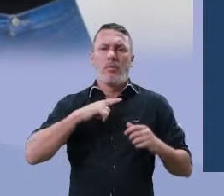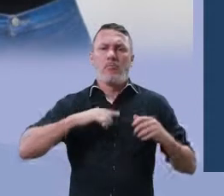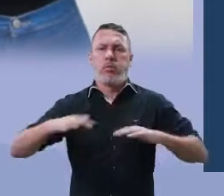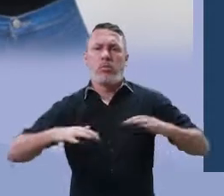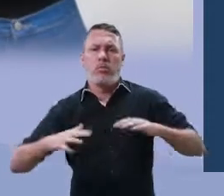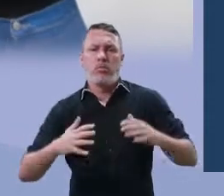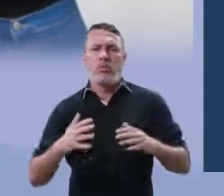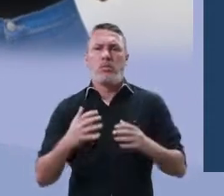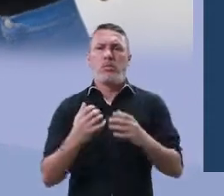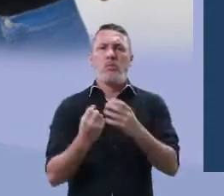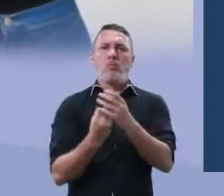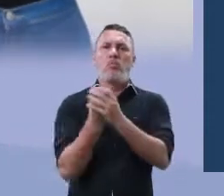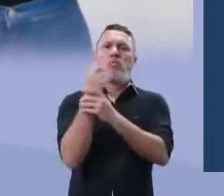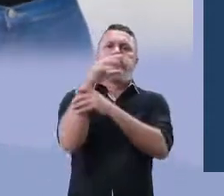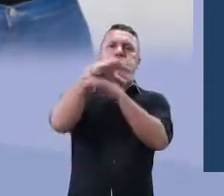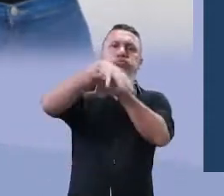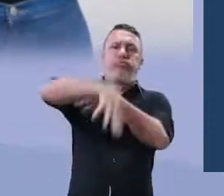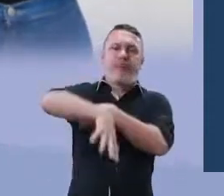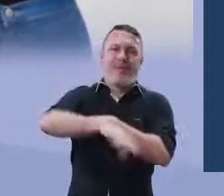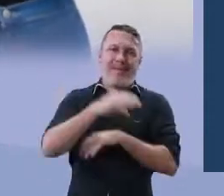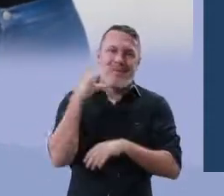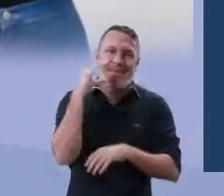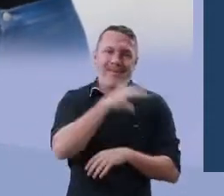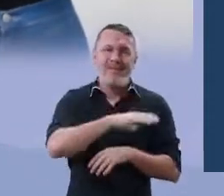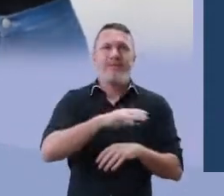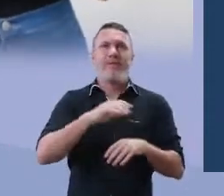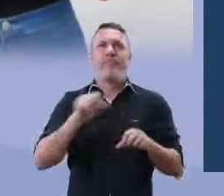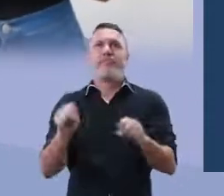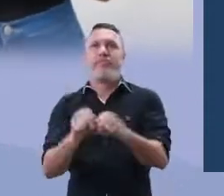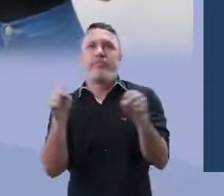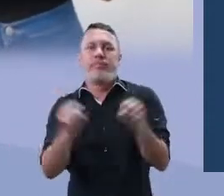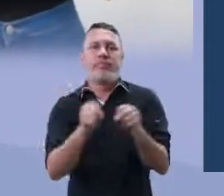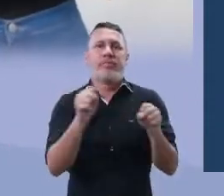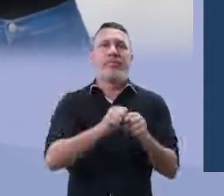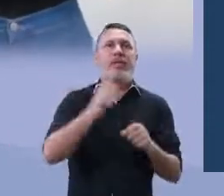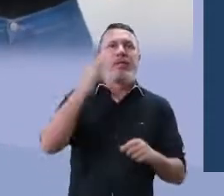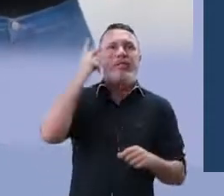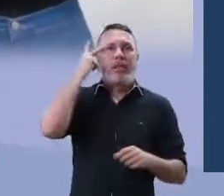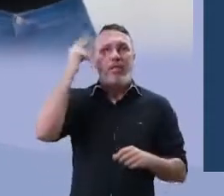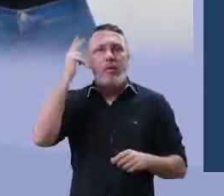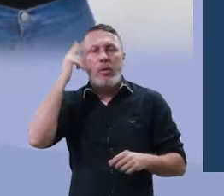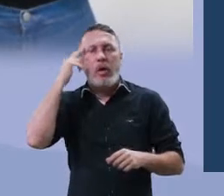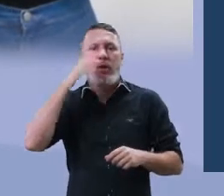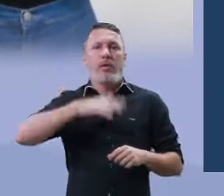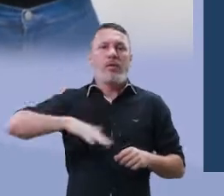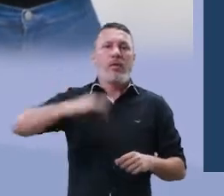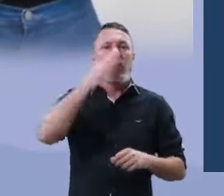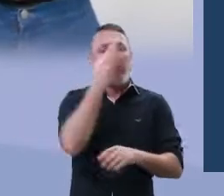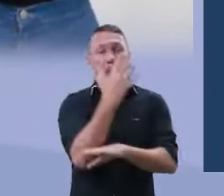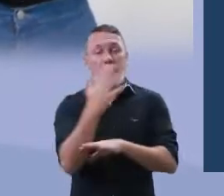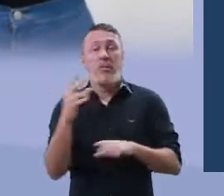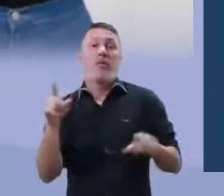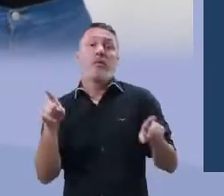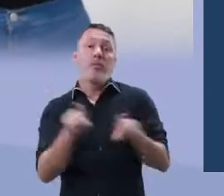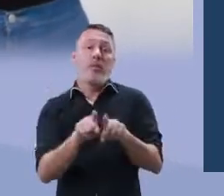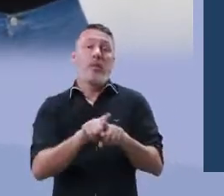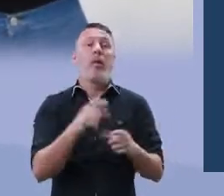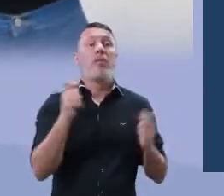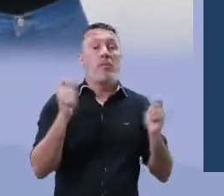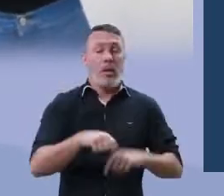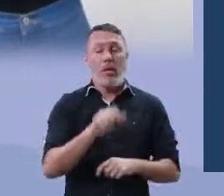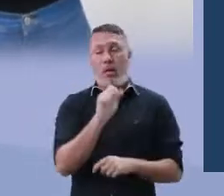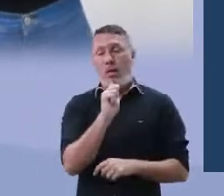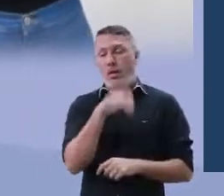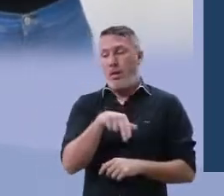vulcanismo, terremoto, qualquer tipo de desastre que aconteça de maneira natural do próprio ambiente, ou ela pode ser